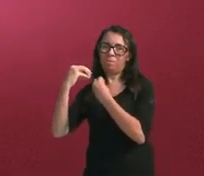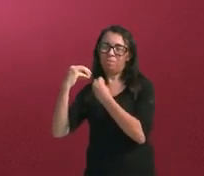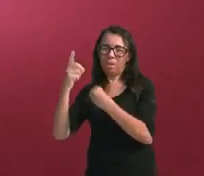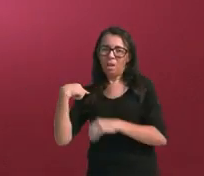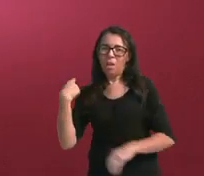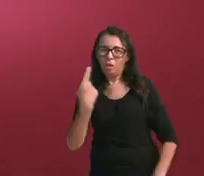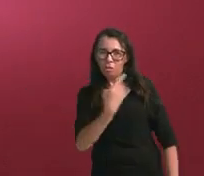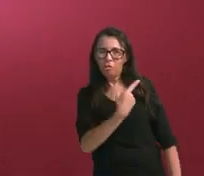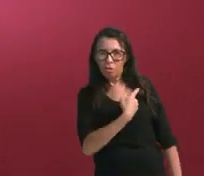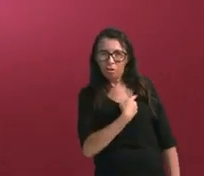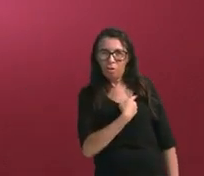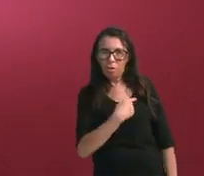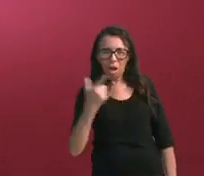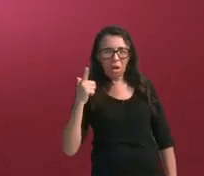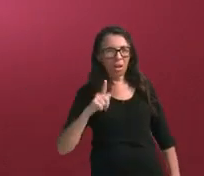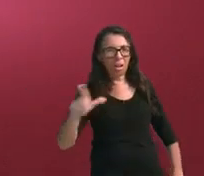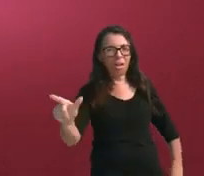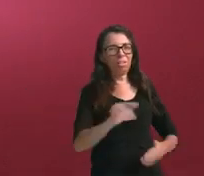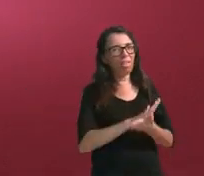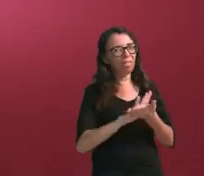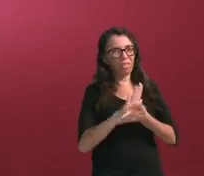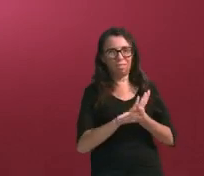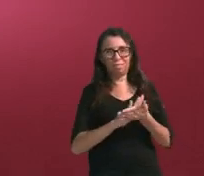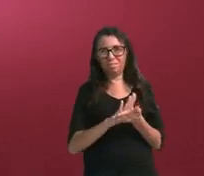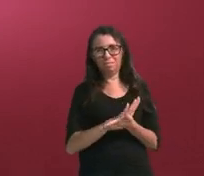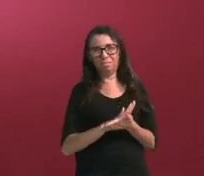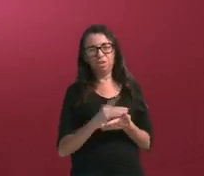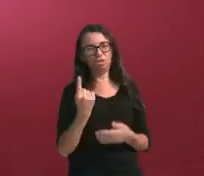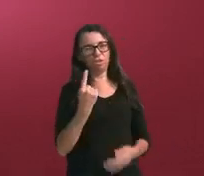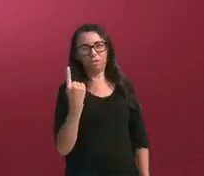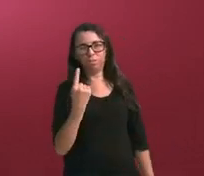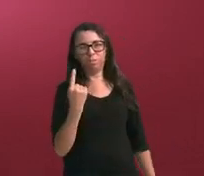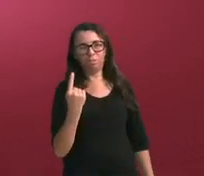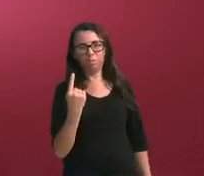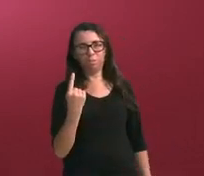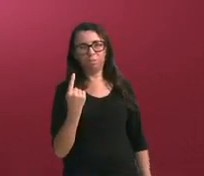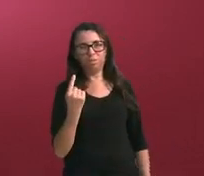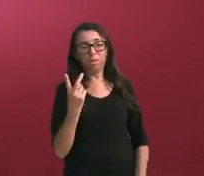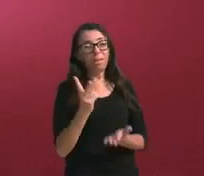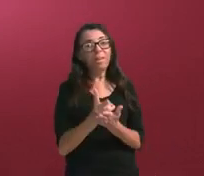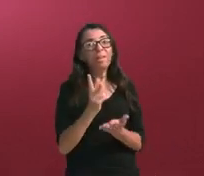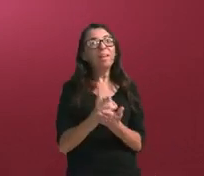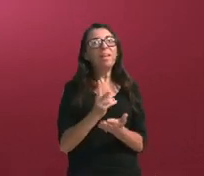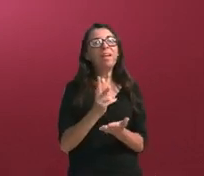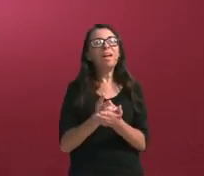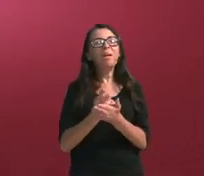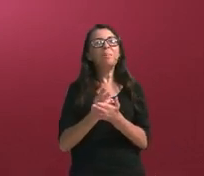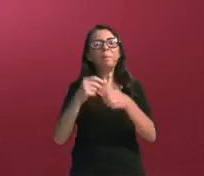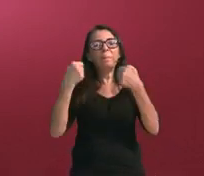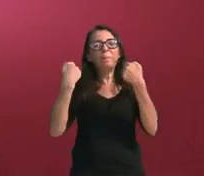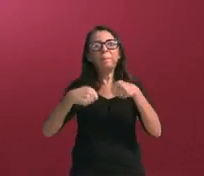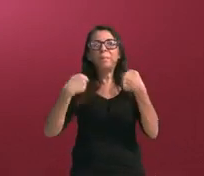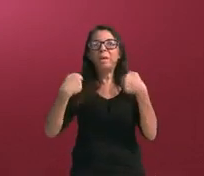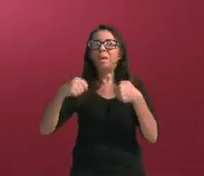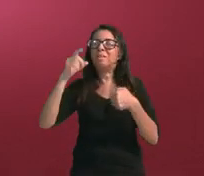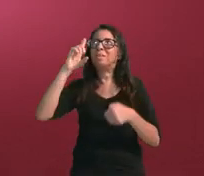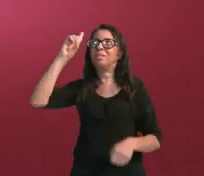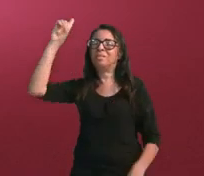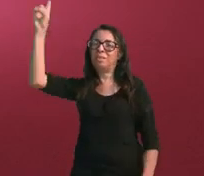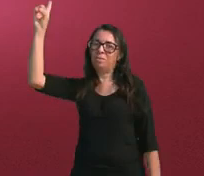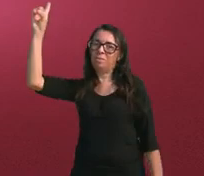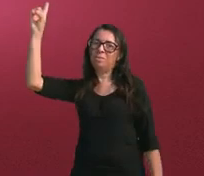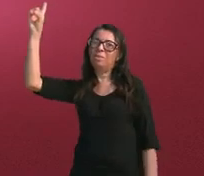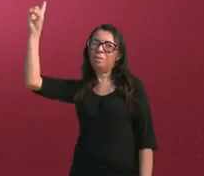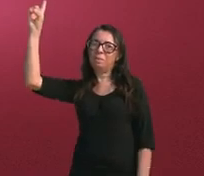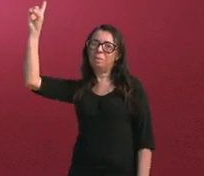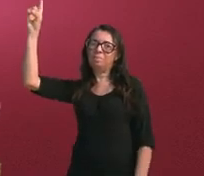vamos ler agora 1 Coríntios, capítulo número 1, verso número 31. Portanto,